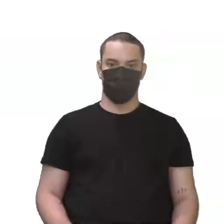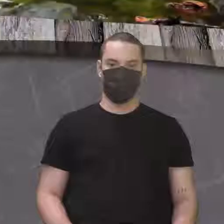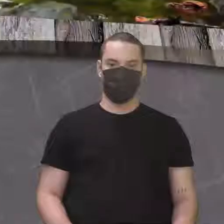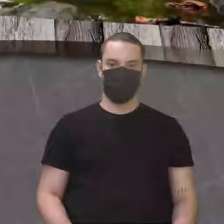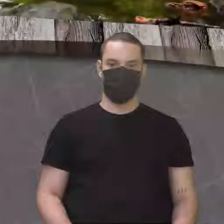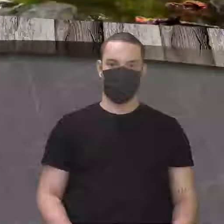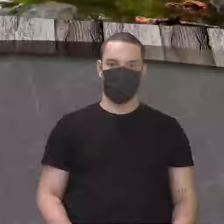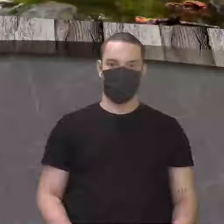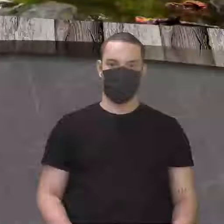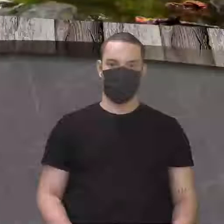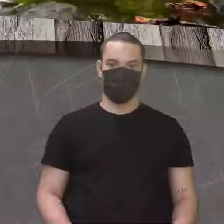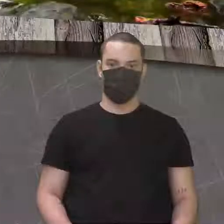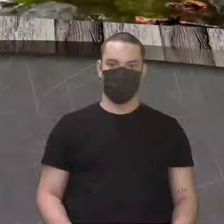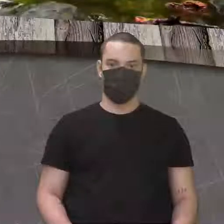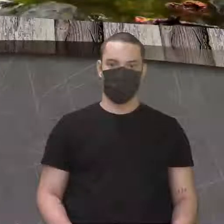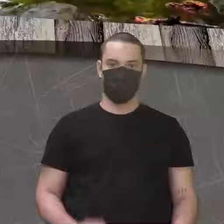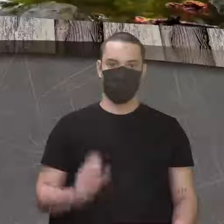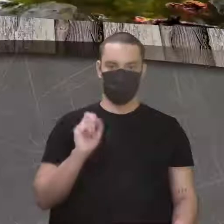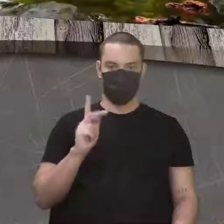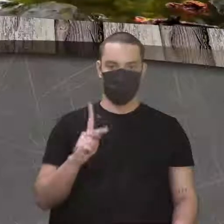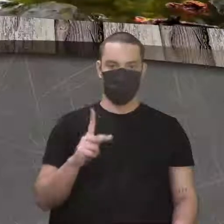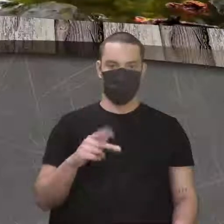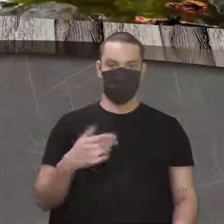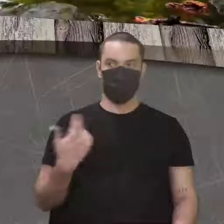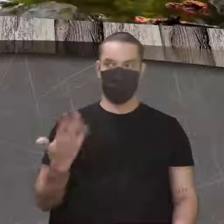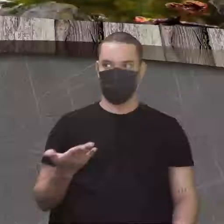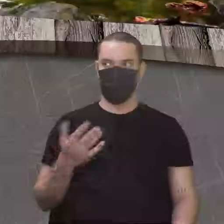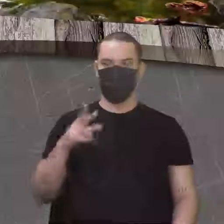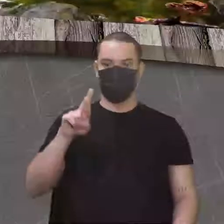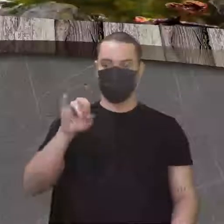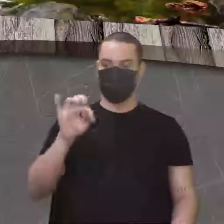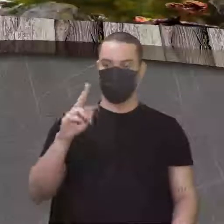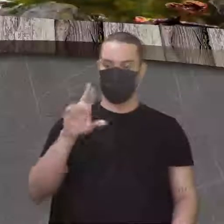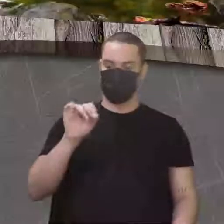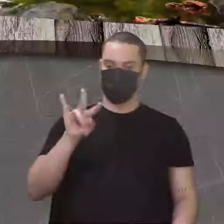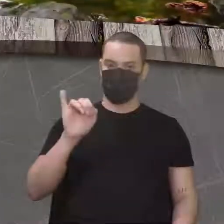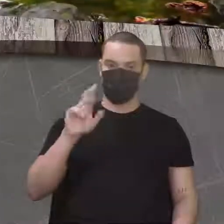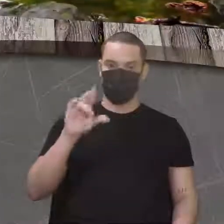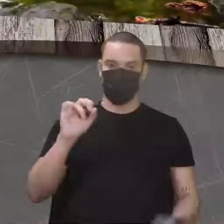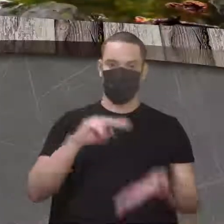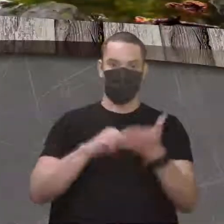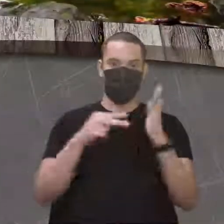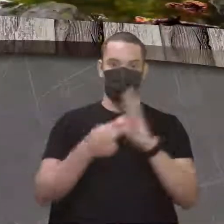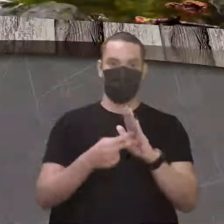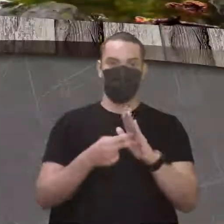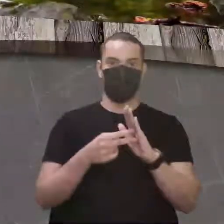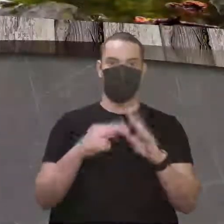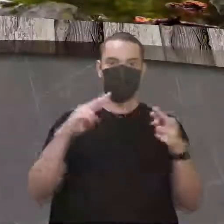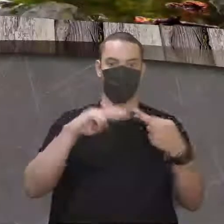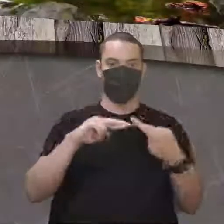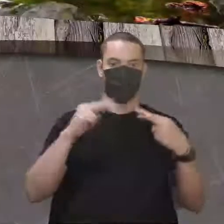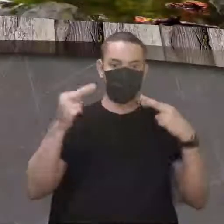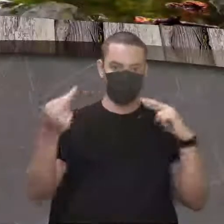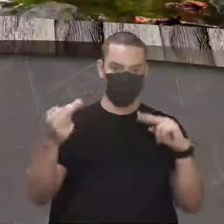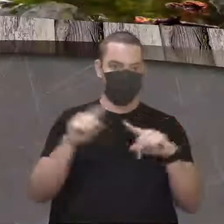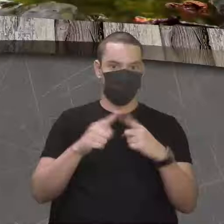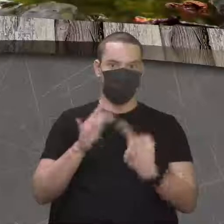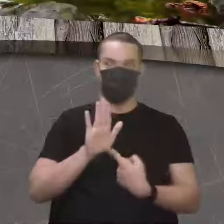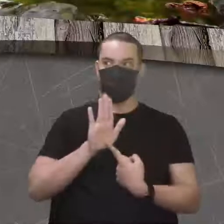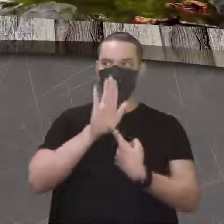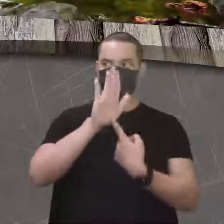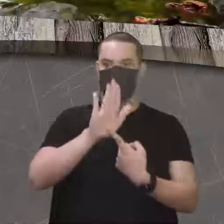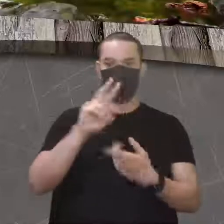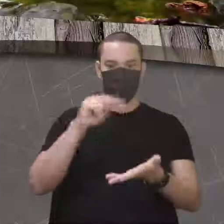para mim. Ok. Os retrovírus são vírus de RNA, mas eles apresentam uma enzima chamada